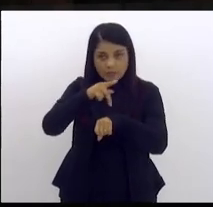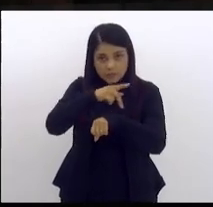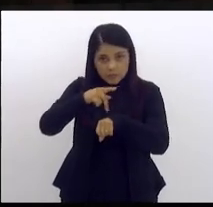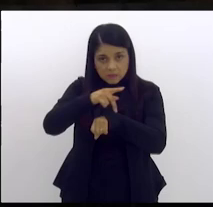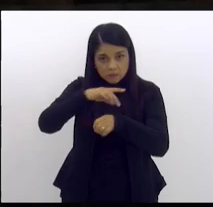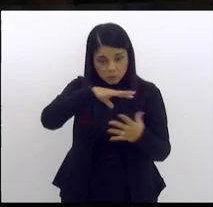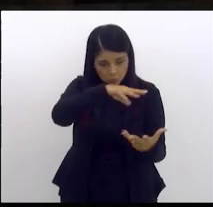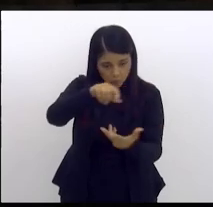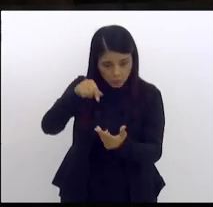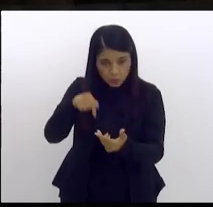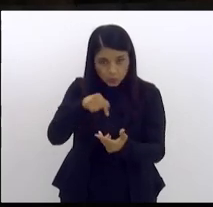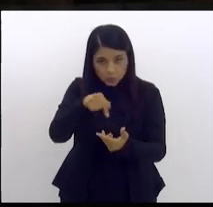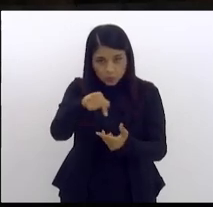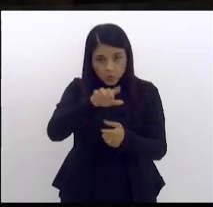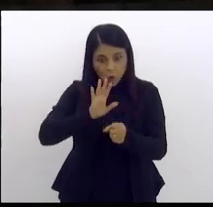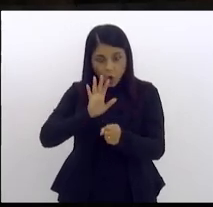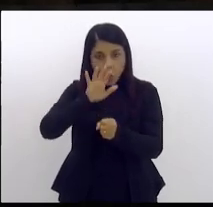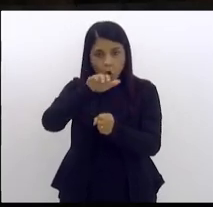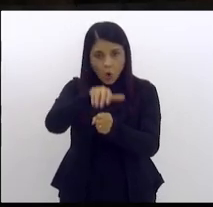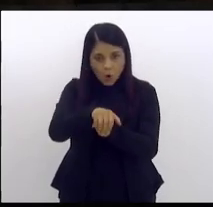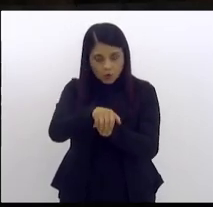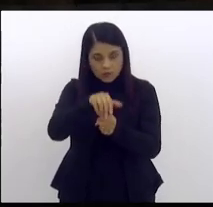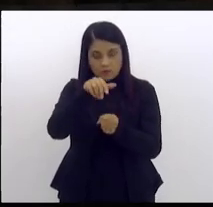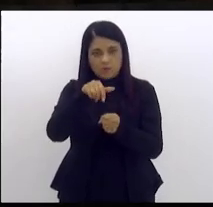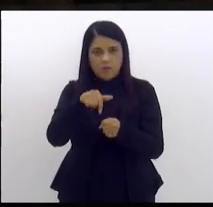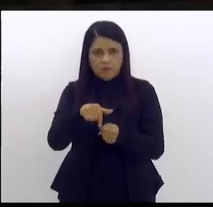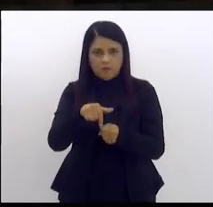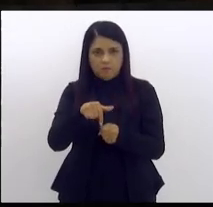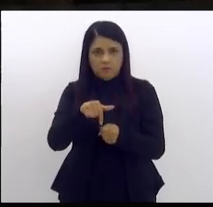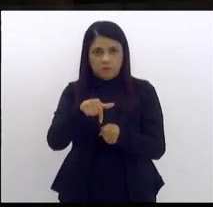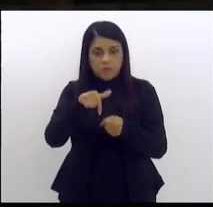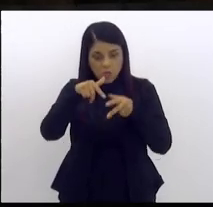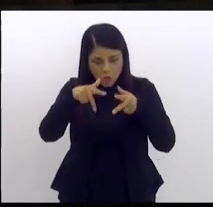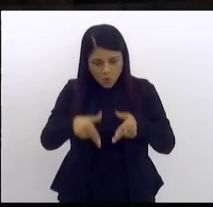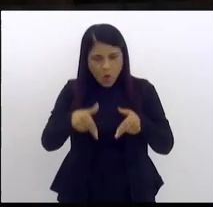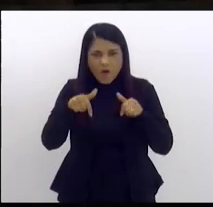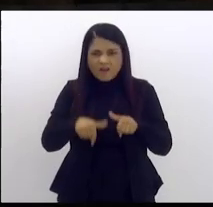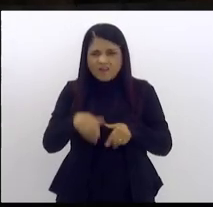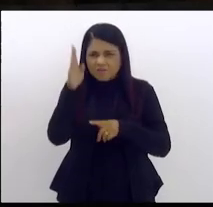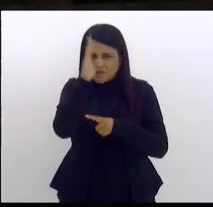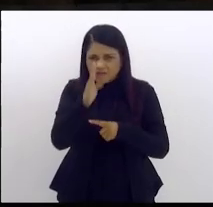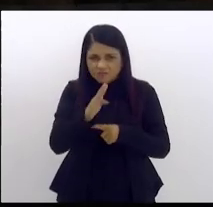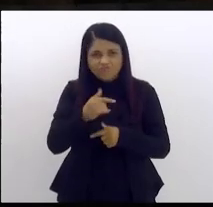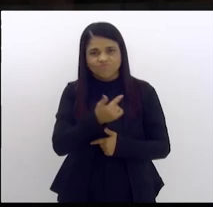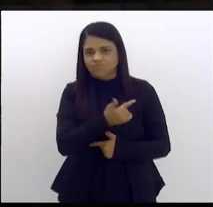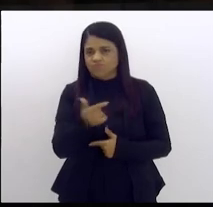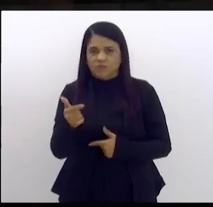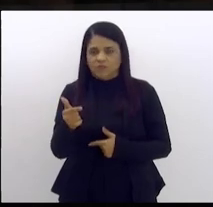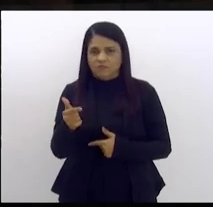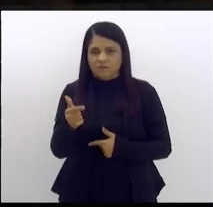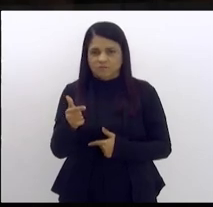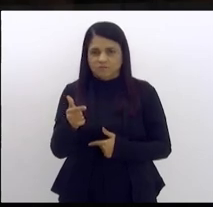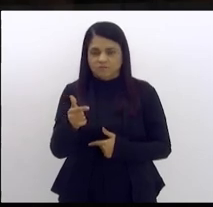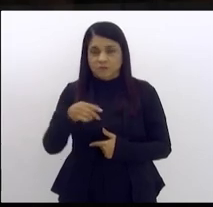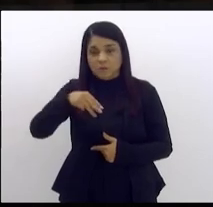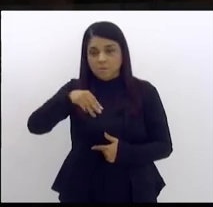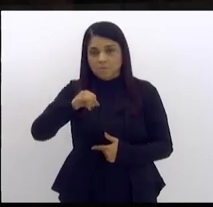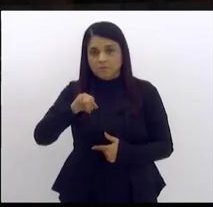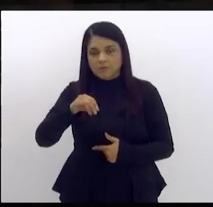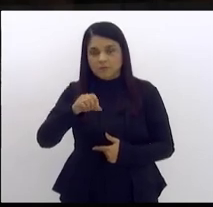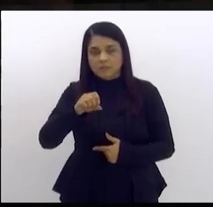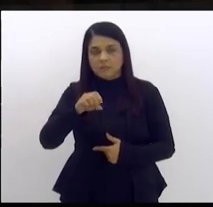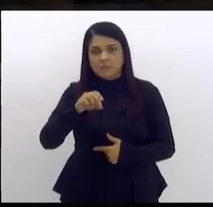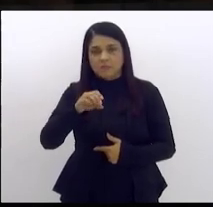uma missena como nós tivemos no Brasil miseração maiúscula